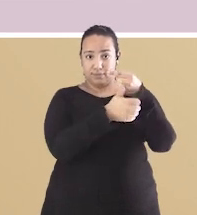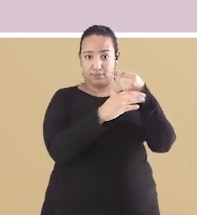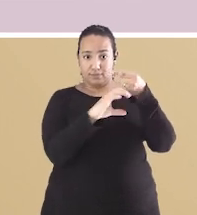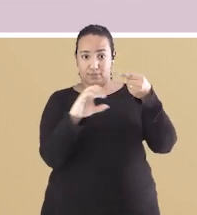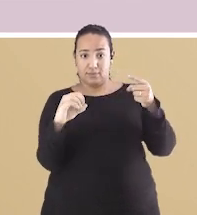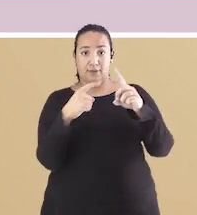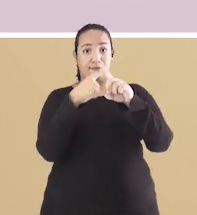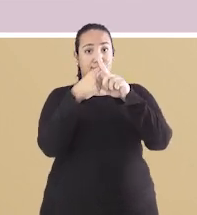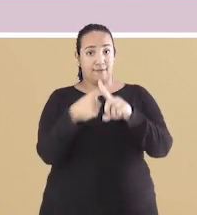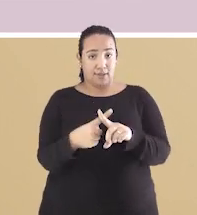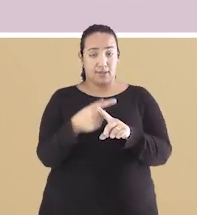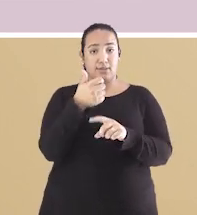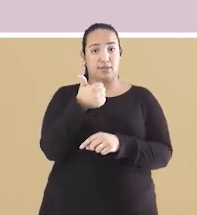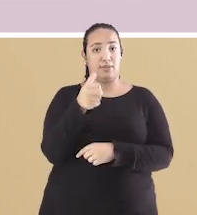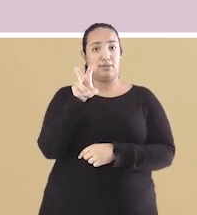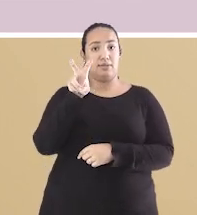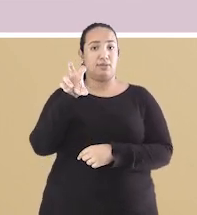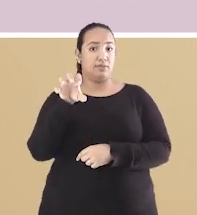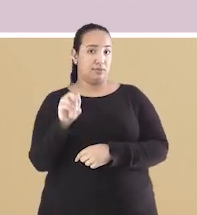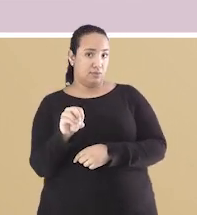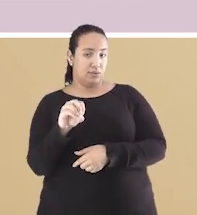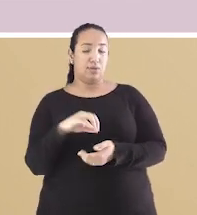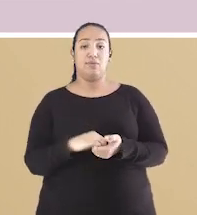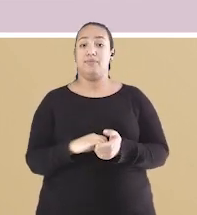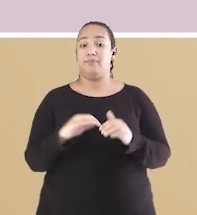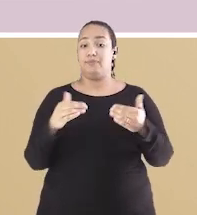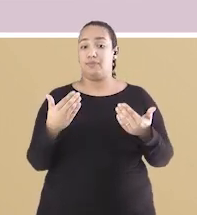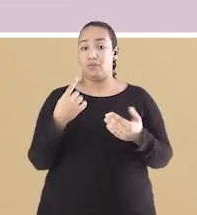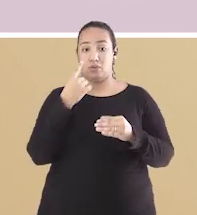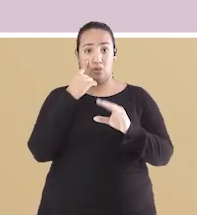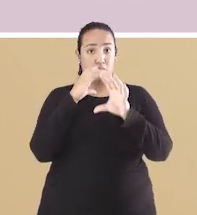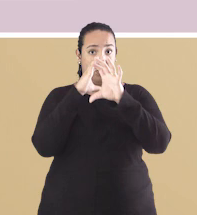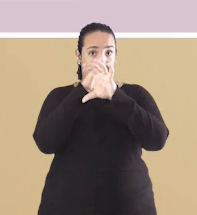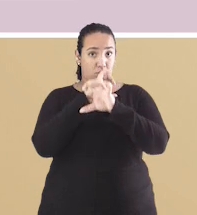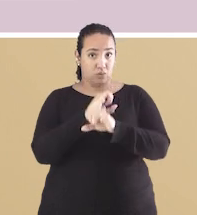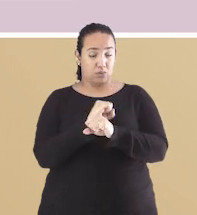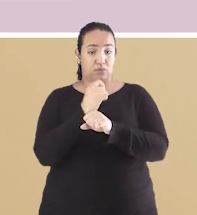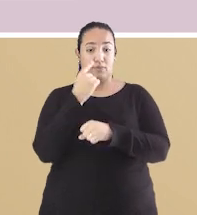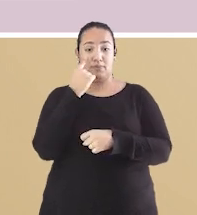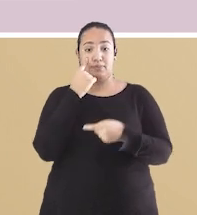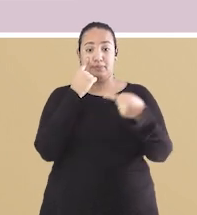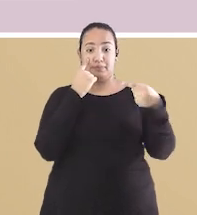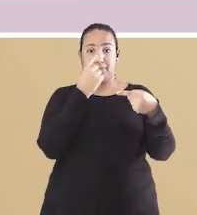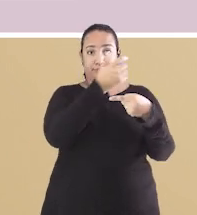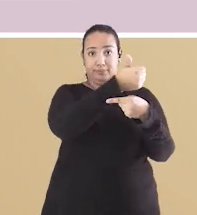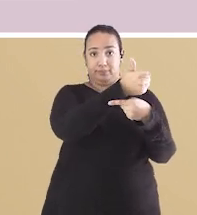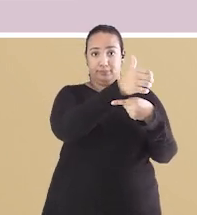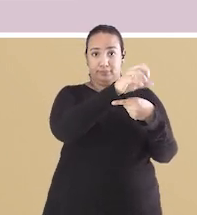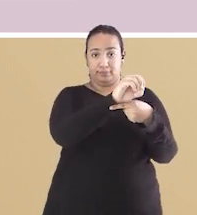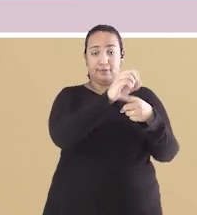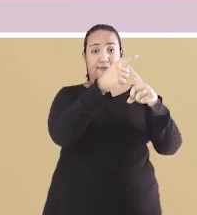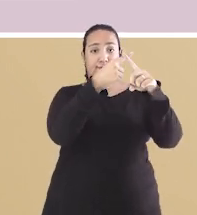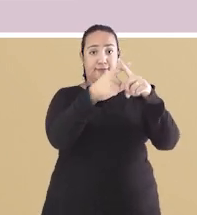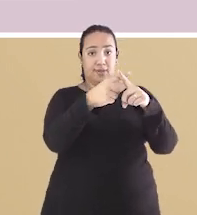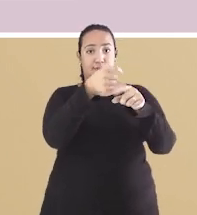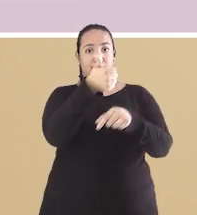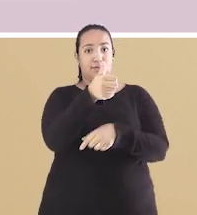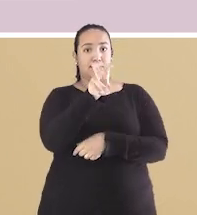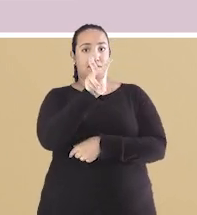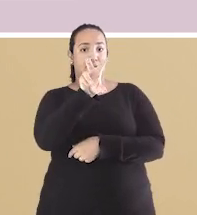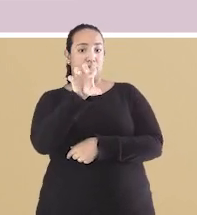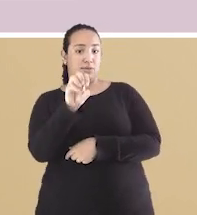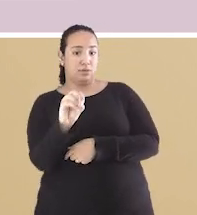vezes 150. Fazendo essa conta, nós vamos multiplicar os numeradores, 10 vezes